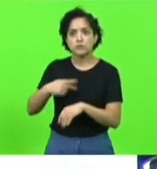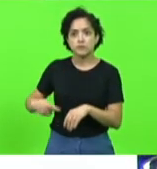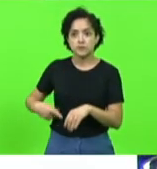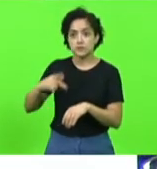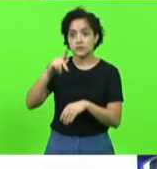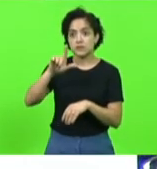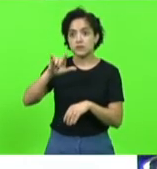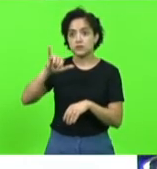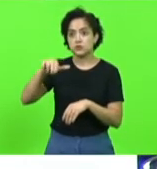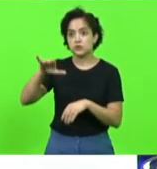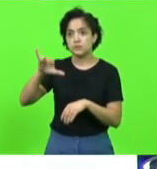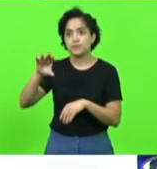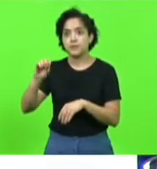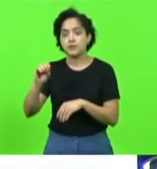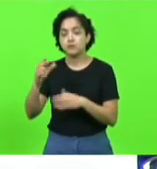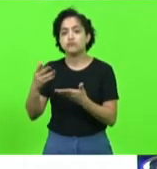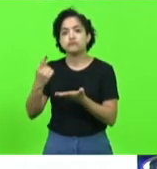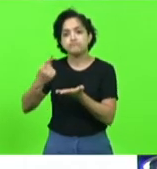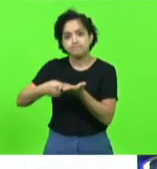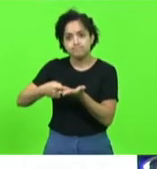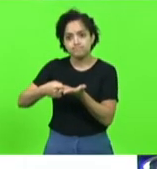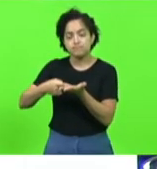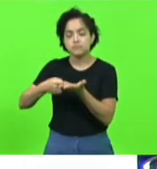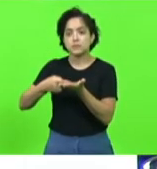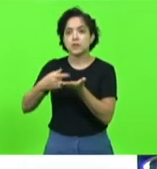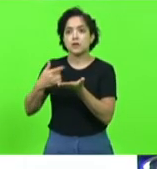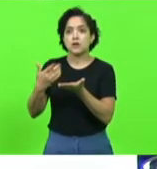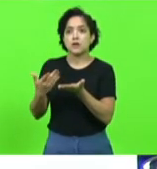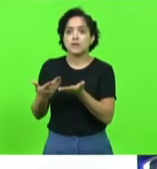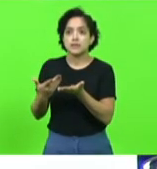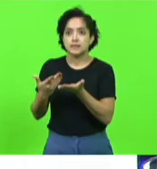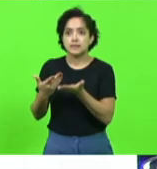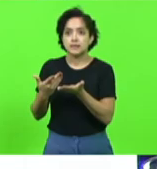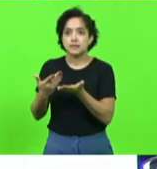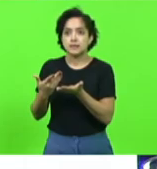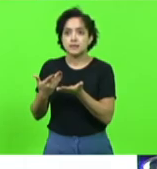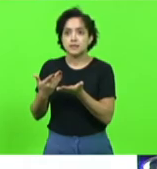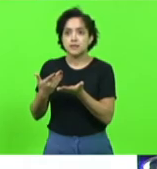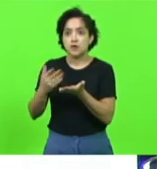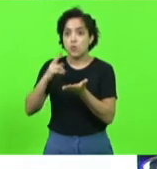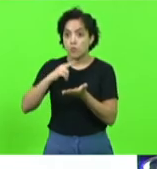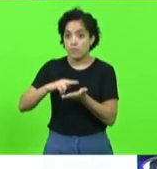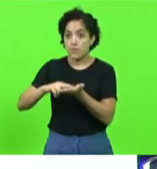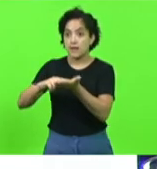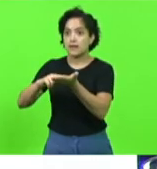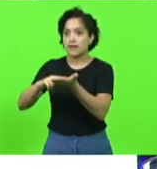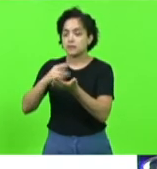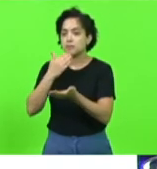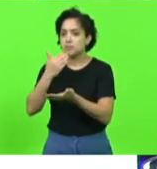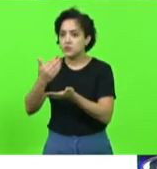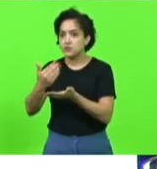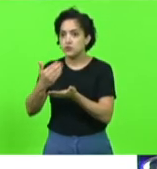e nós acordamos que teria uma carta solicitando